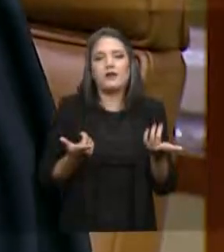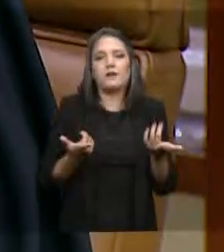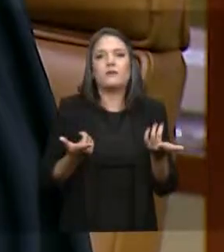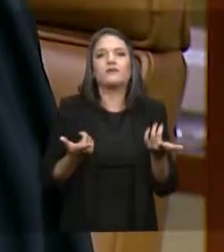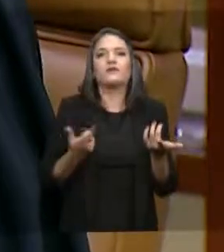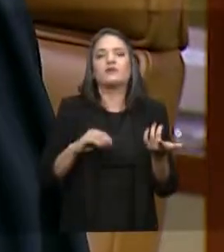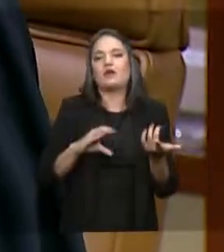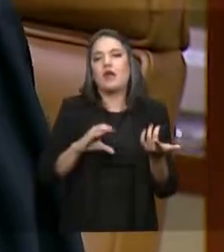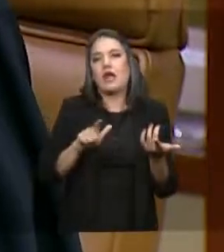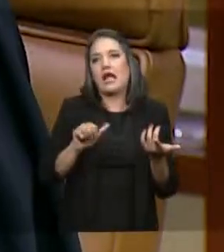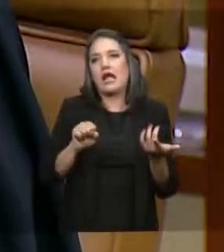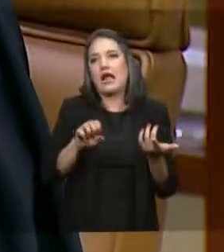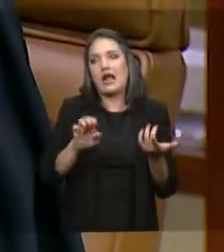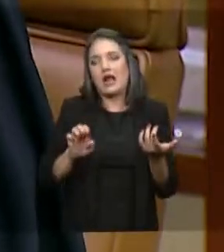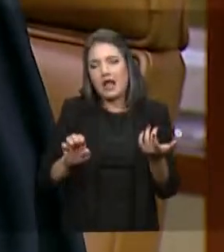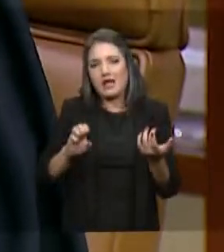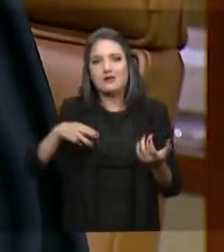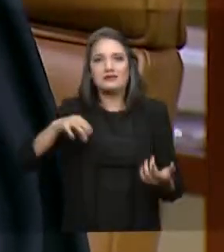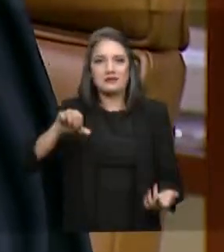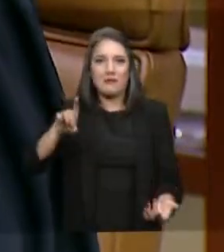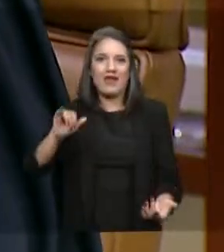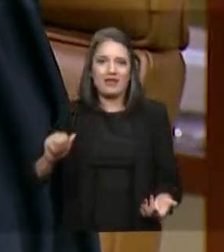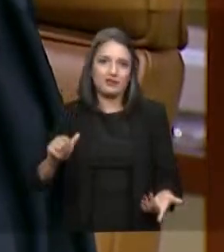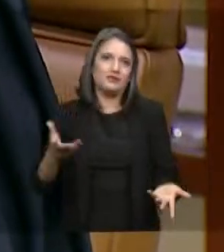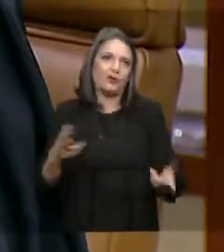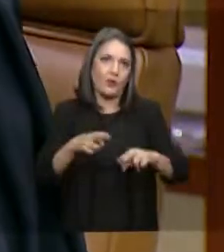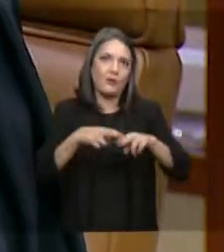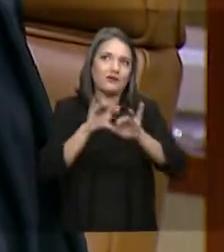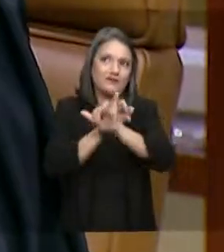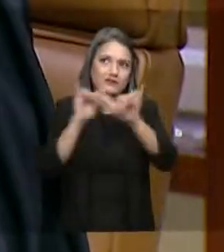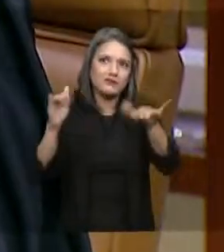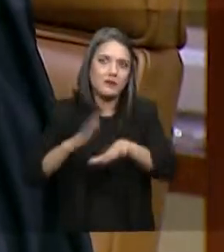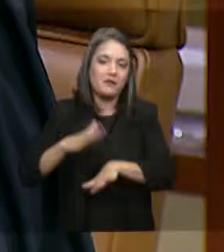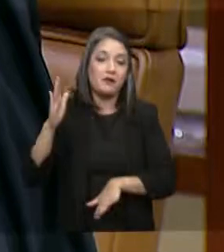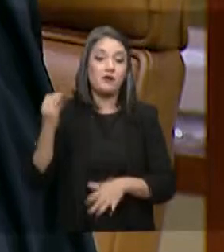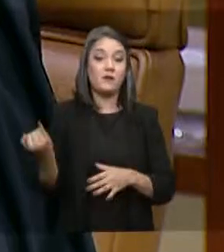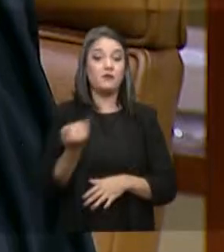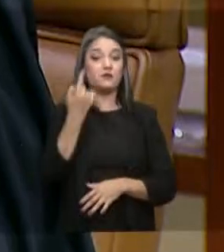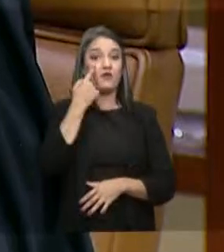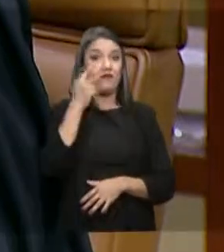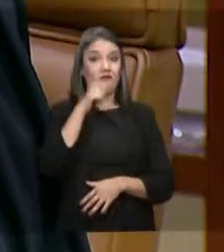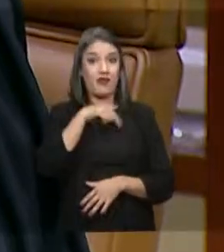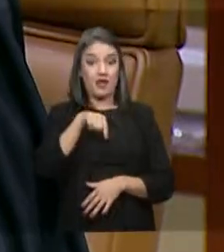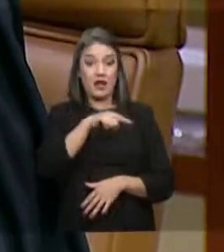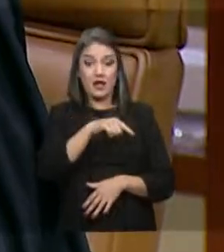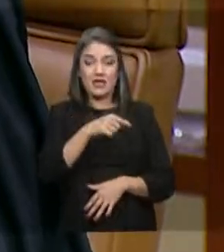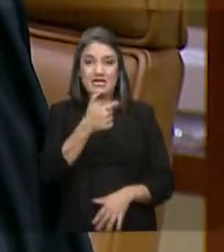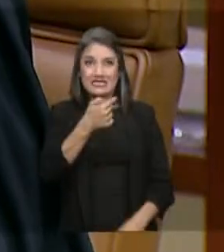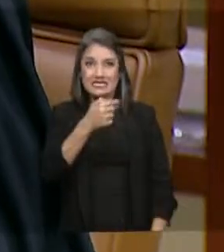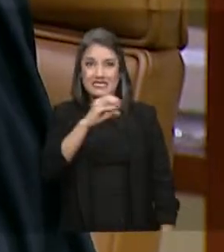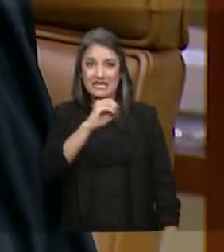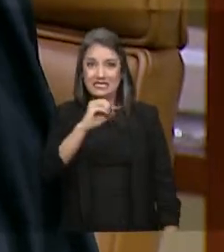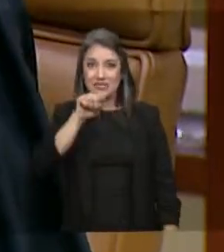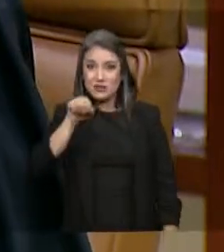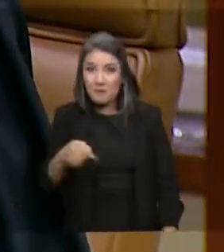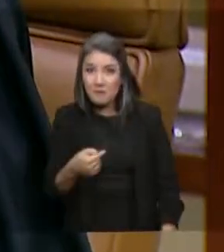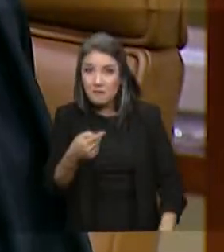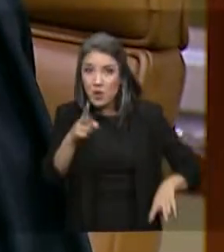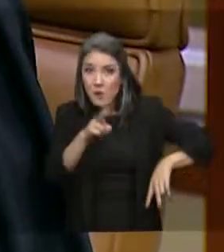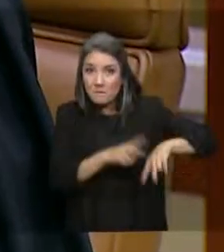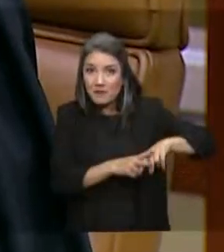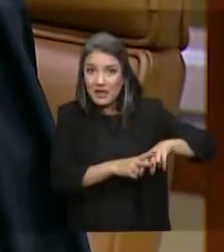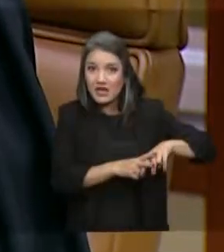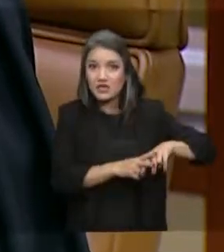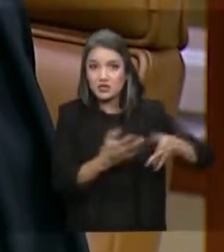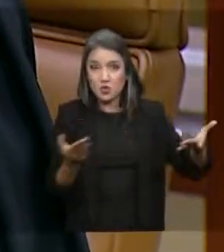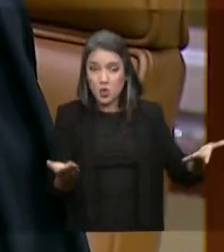repercussão é maior é importante se identificar que a maioria dos 700 mil presos brasileiros não é